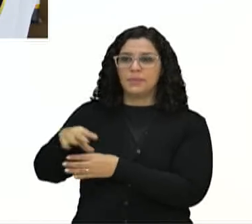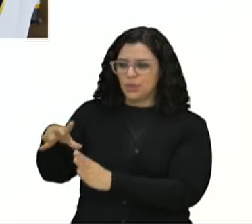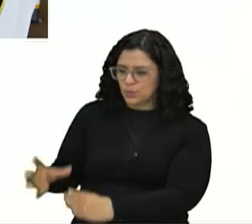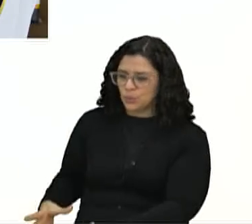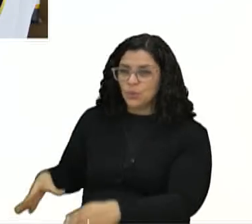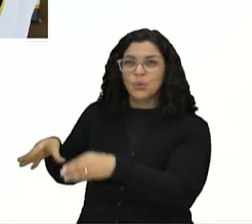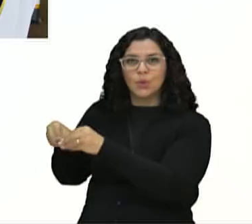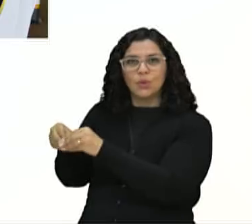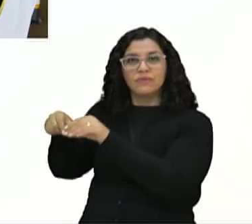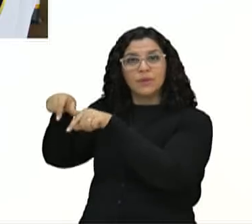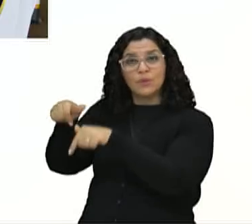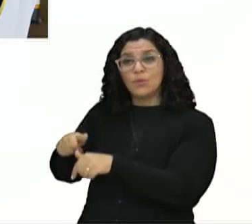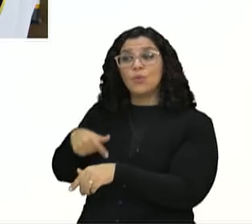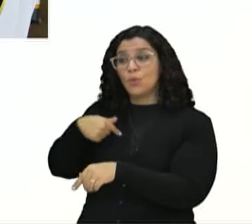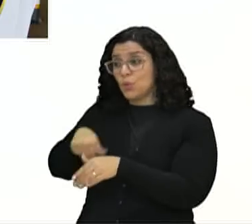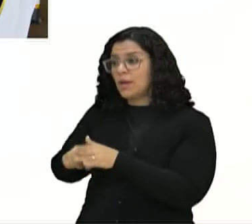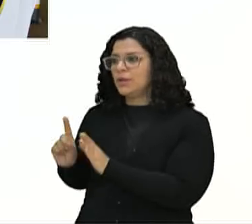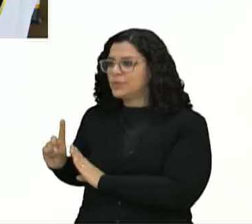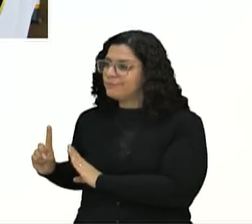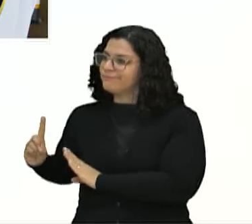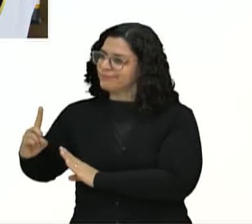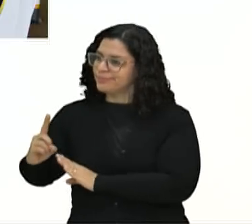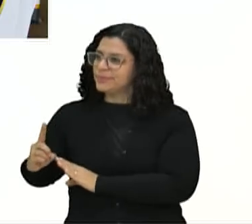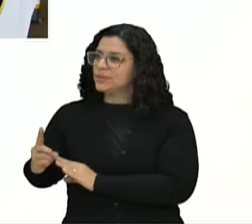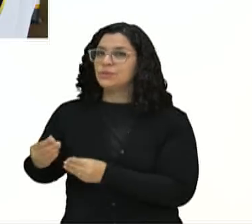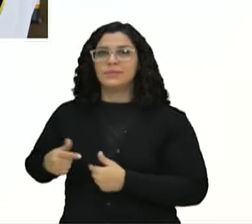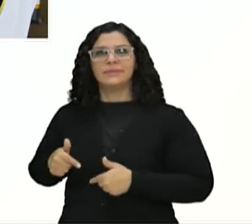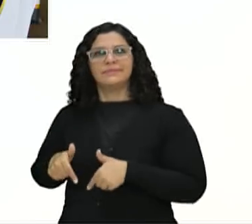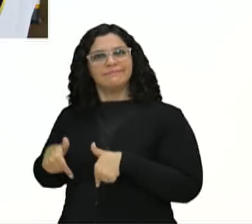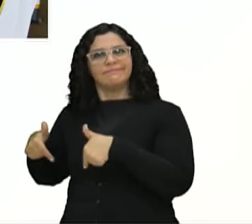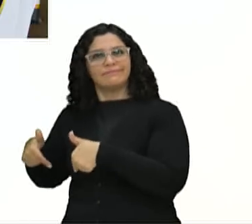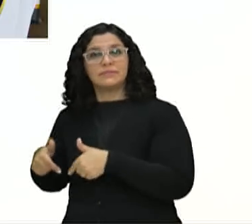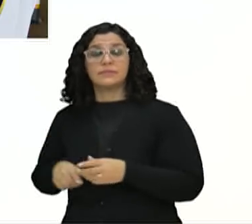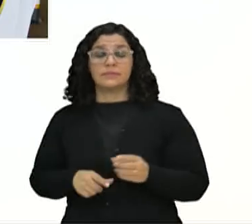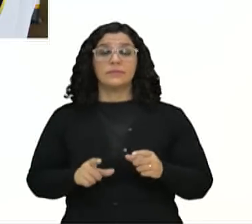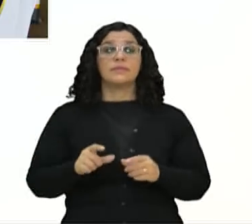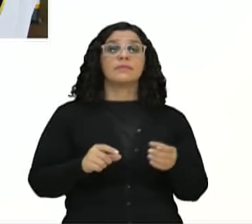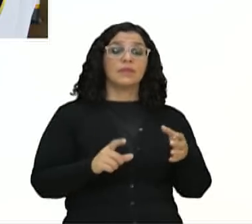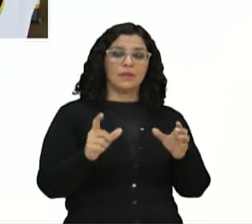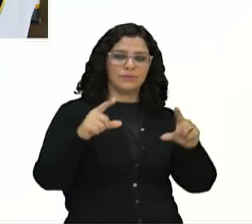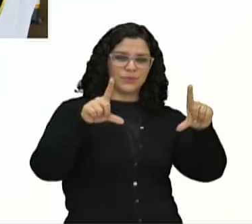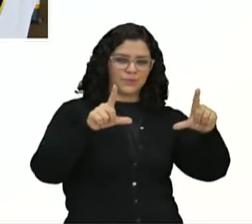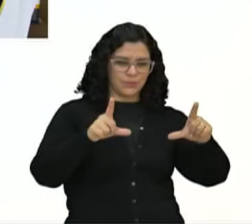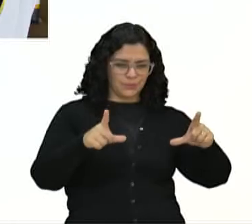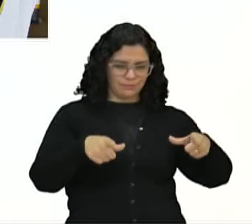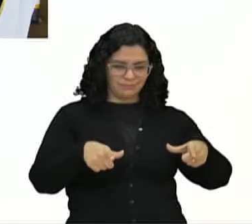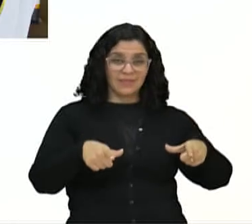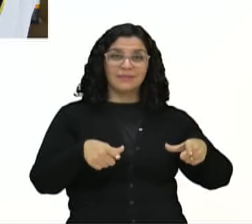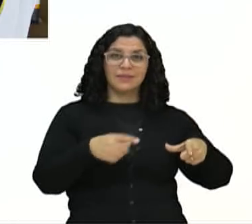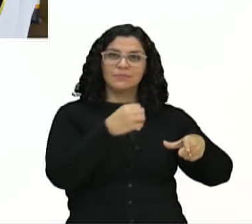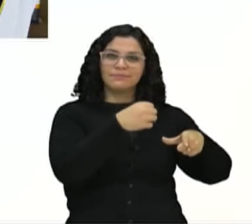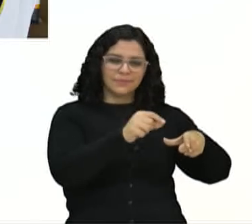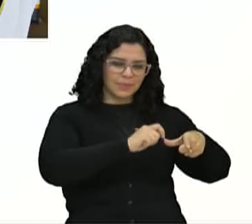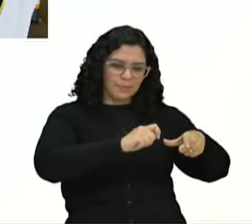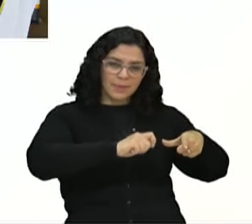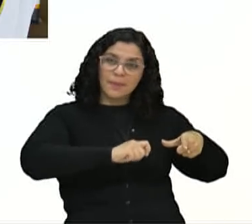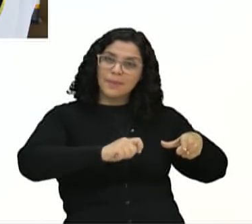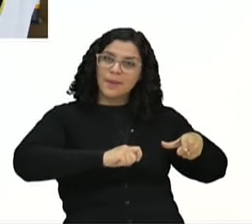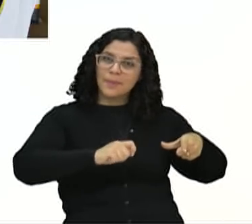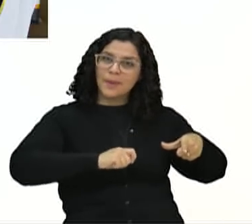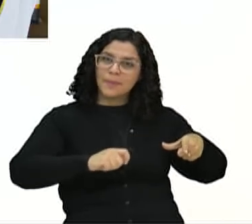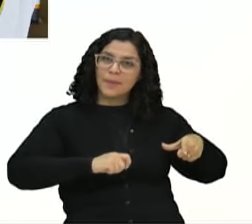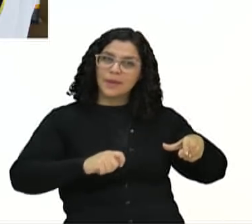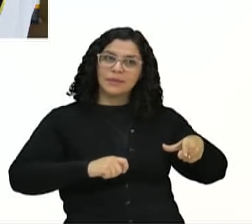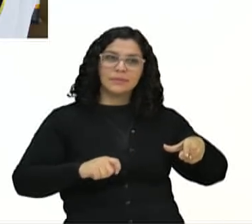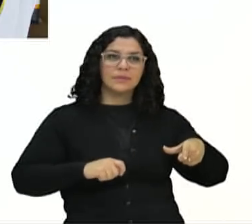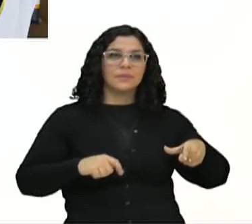ali sinalizando o local onde a gente tem que passar. O cartão de descrição, que é onde está descrito o percurso, o cartão